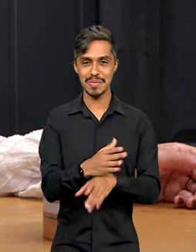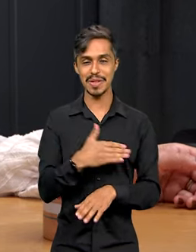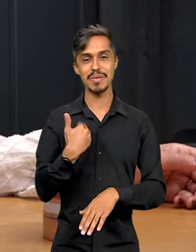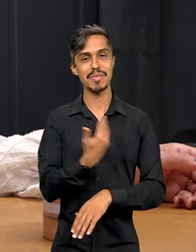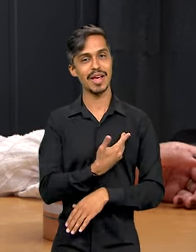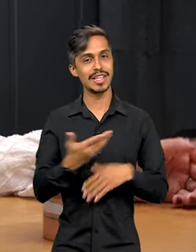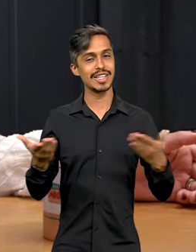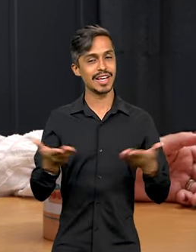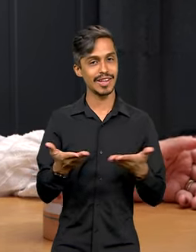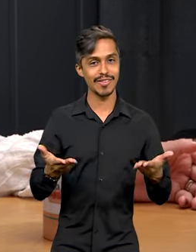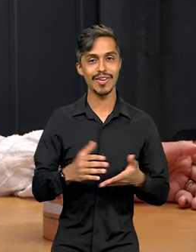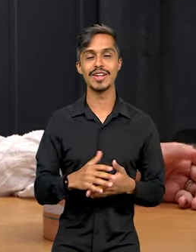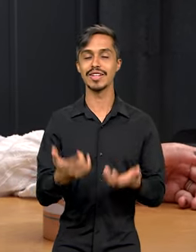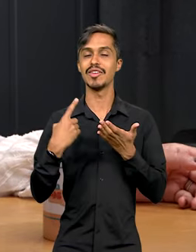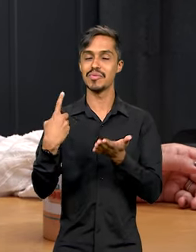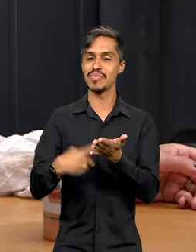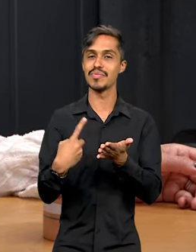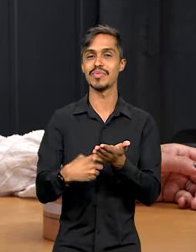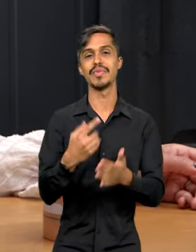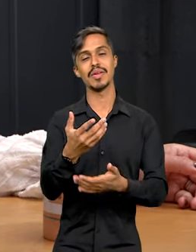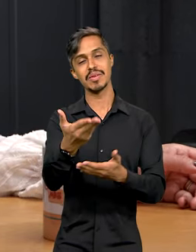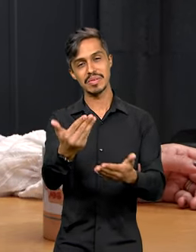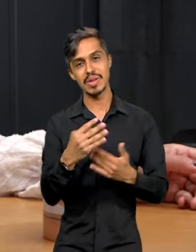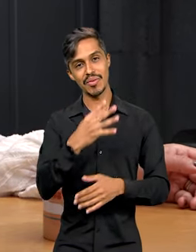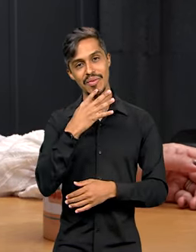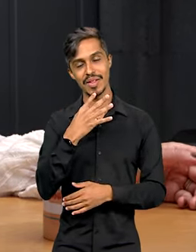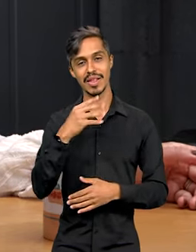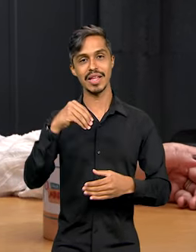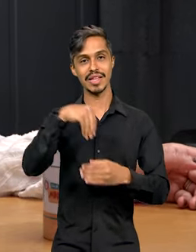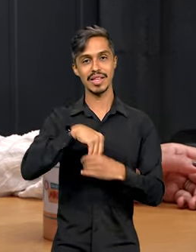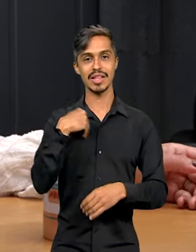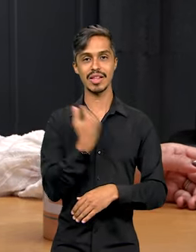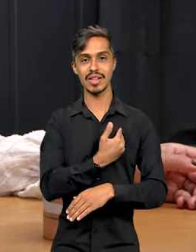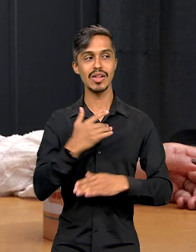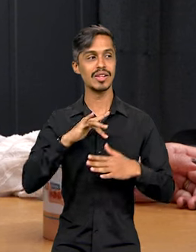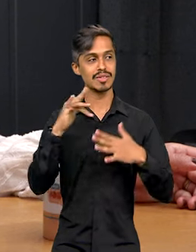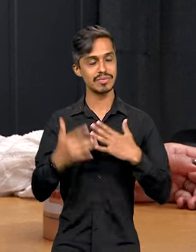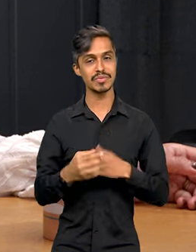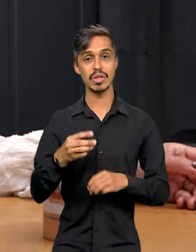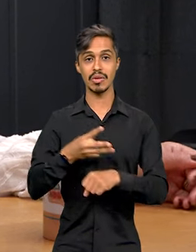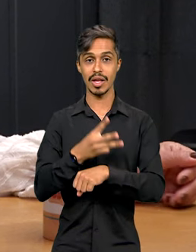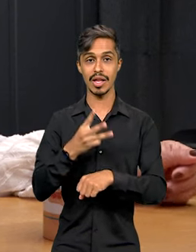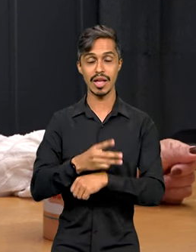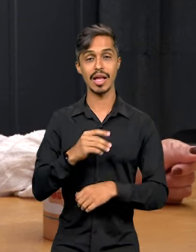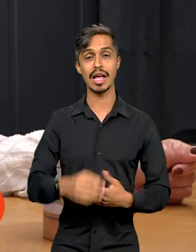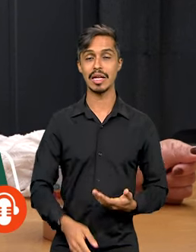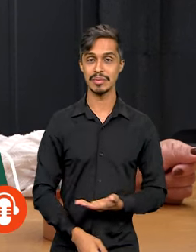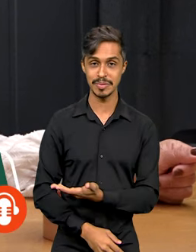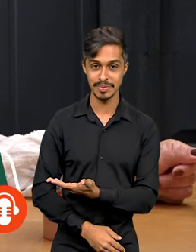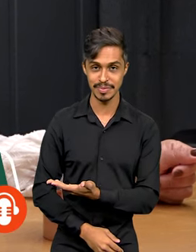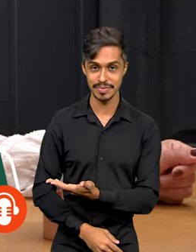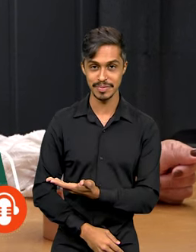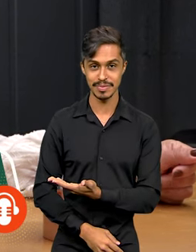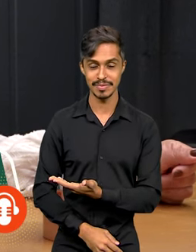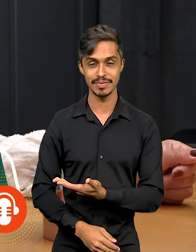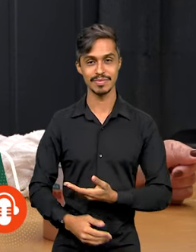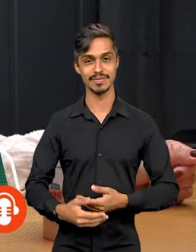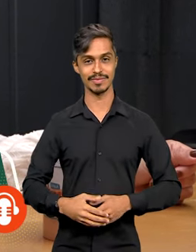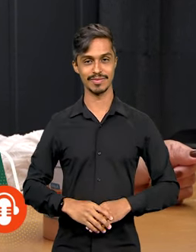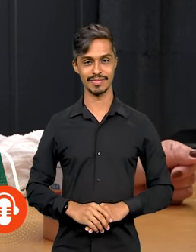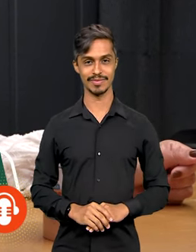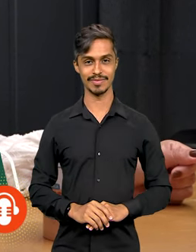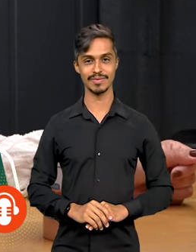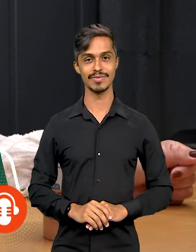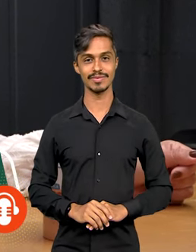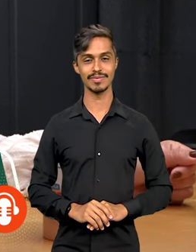fica por aqui eu quero convidá-los para conhecer-nos mais nas redes sociais no WhatsApp nós estamos no canal oficial